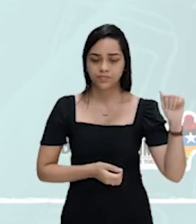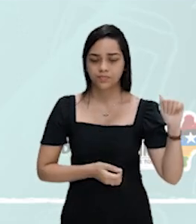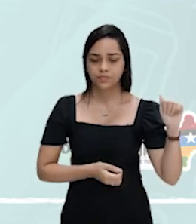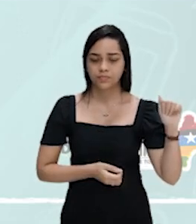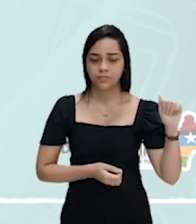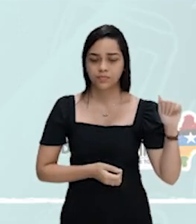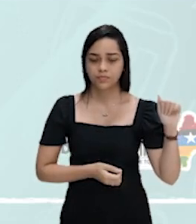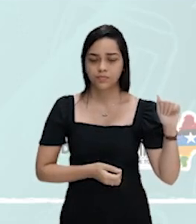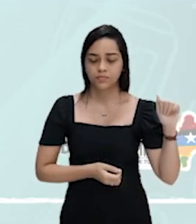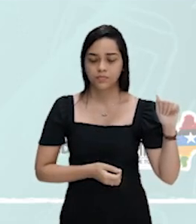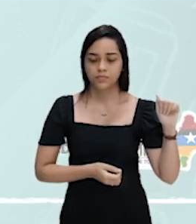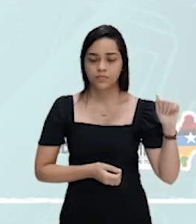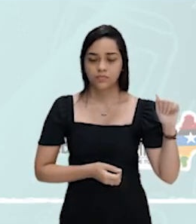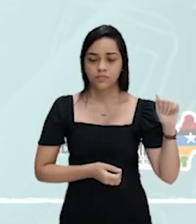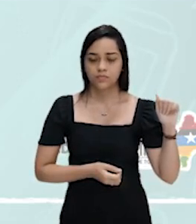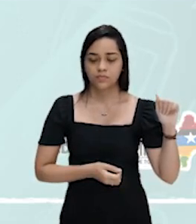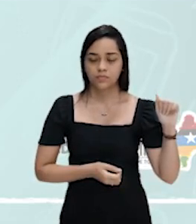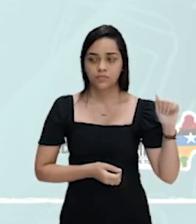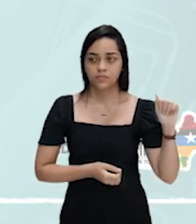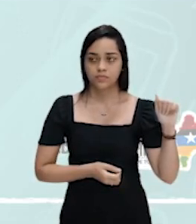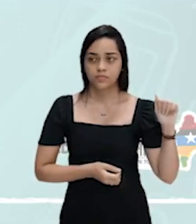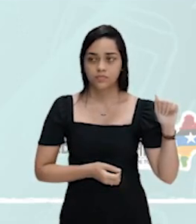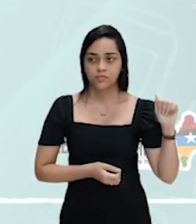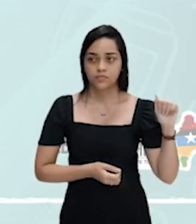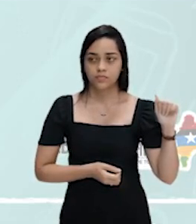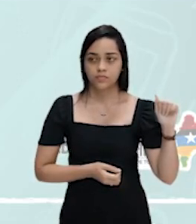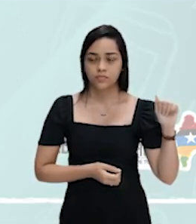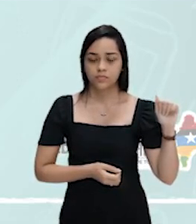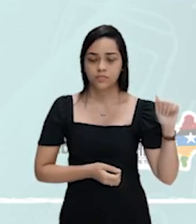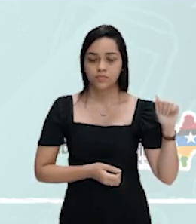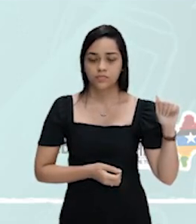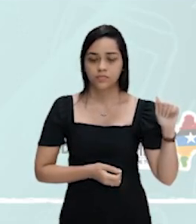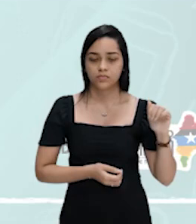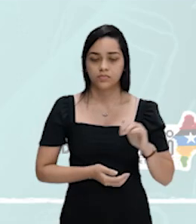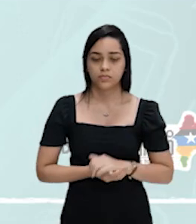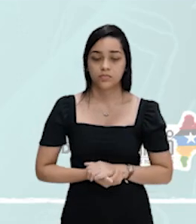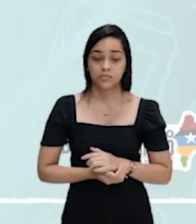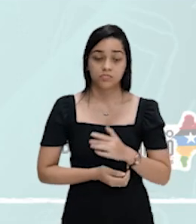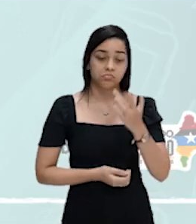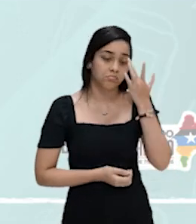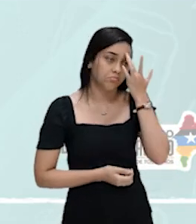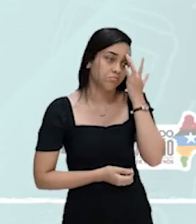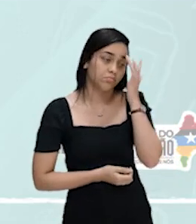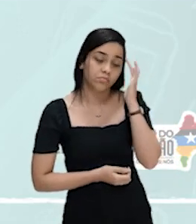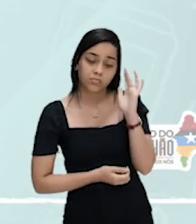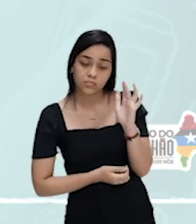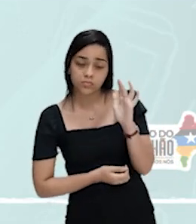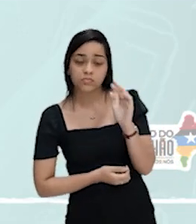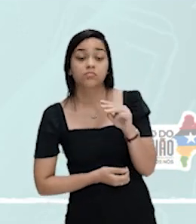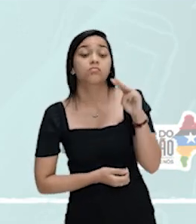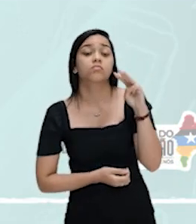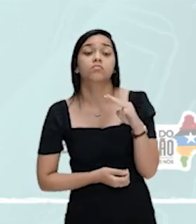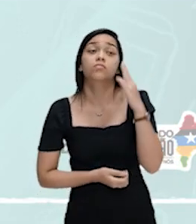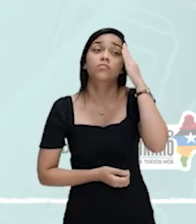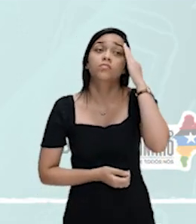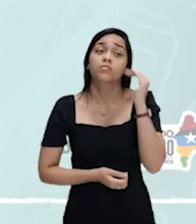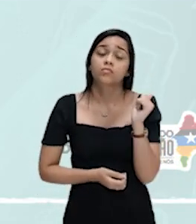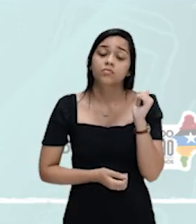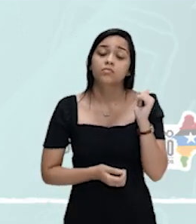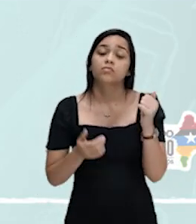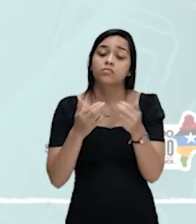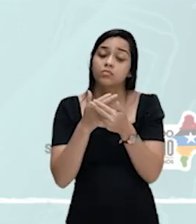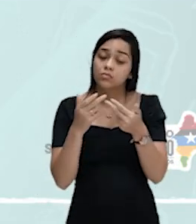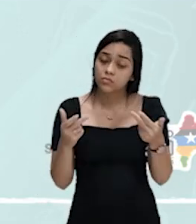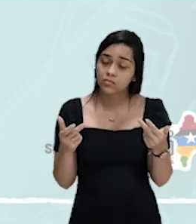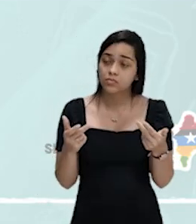sei se o Padre Bernardino concordará comigo eu não sei quem sabe sabe